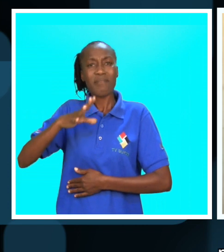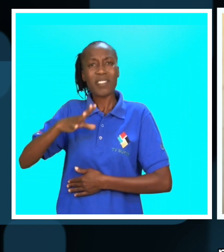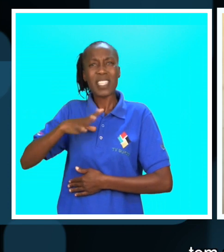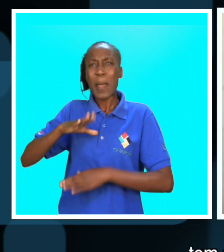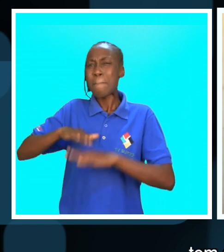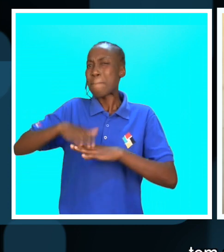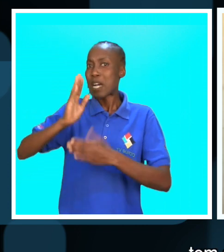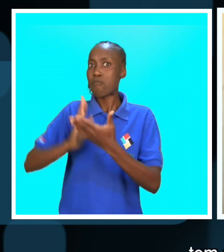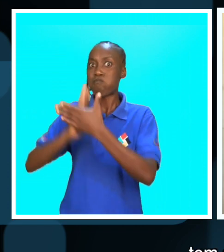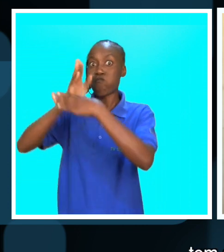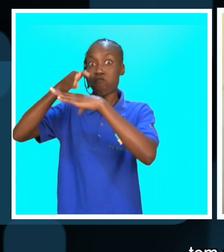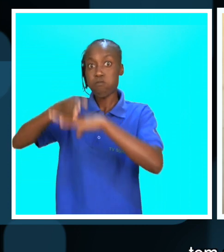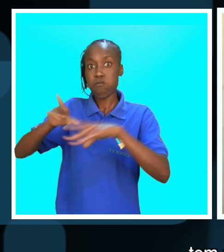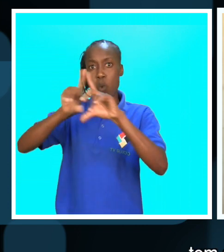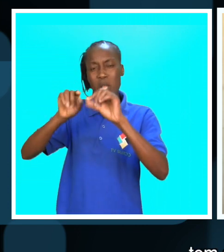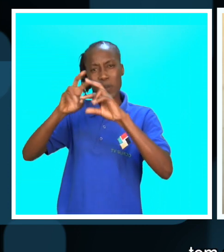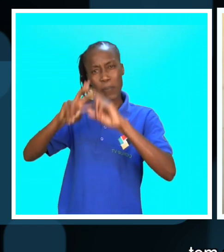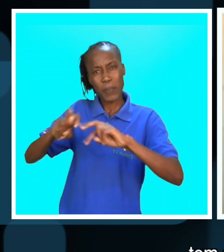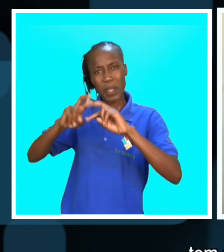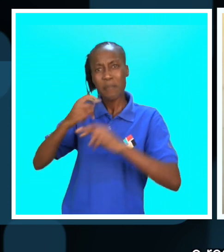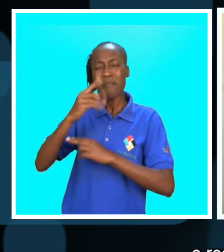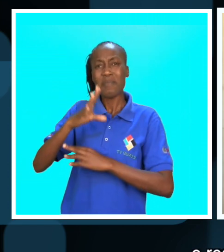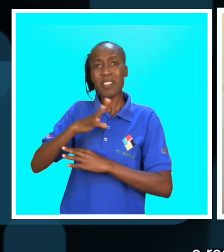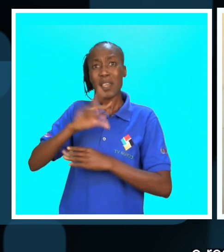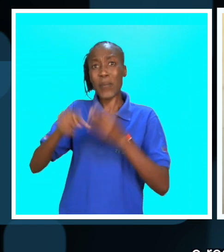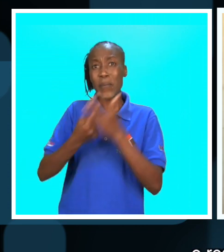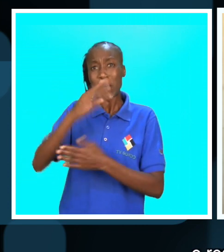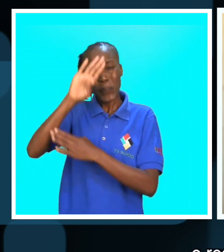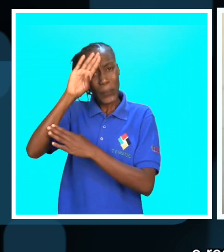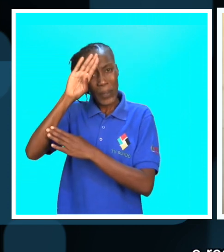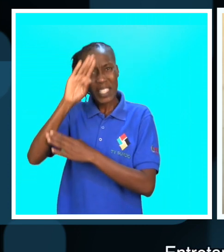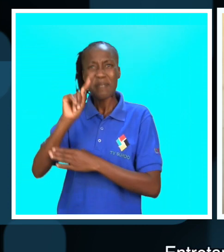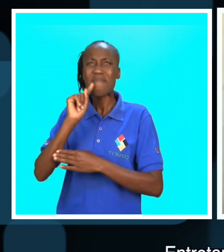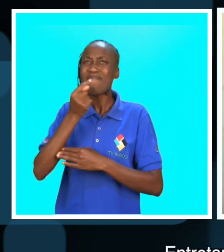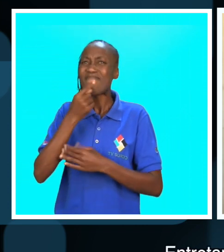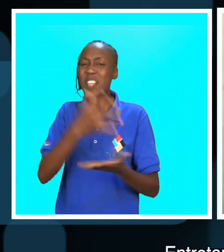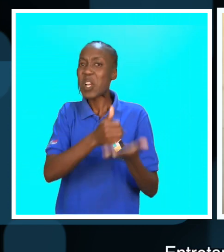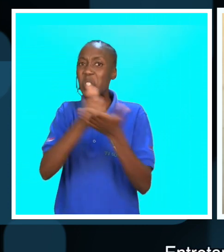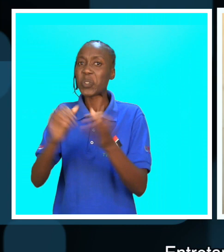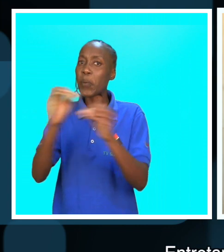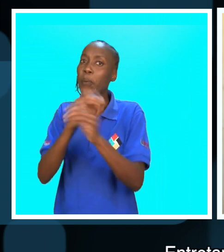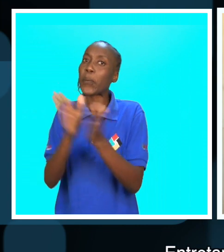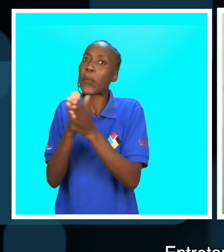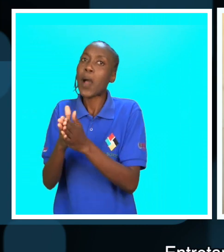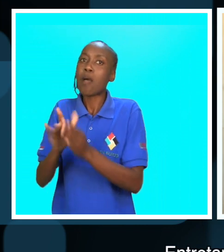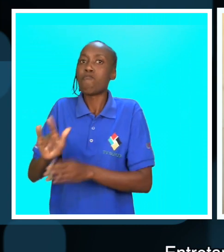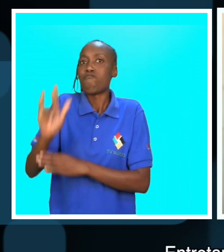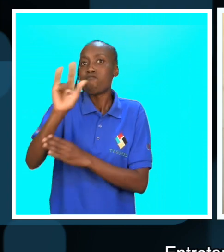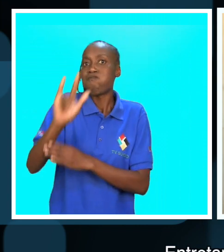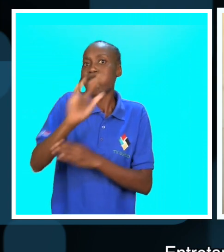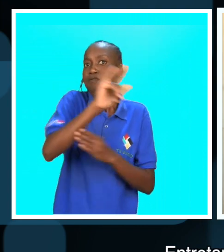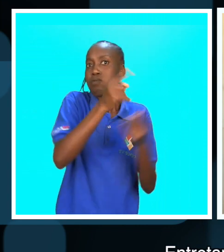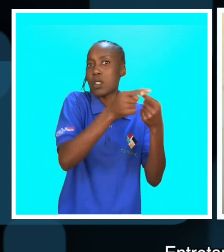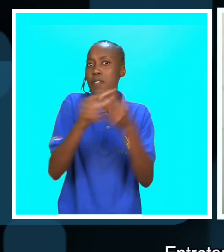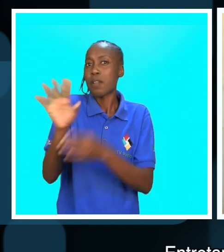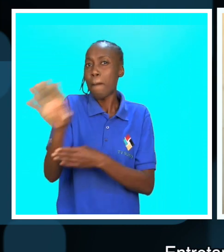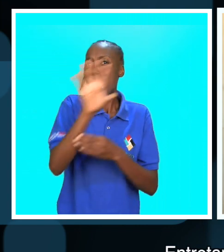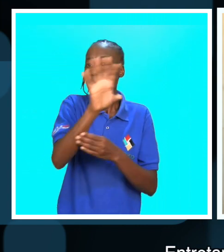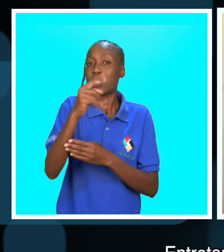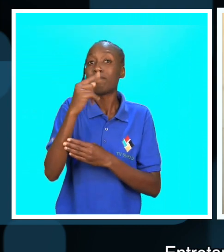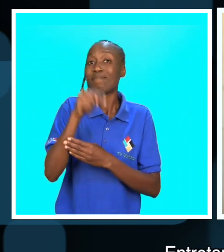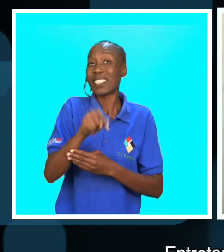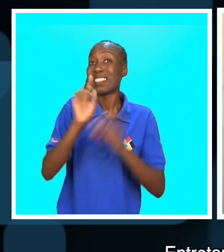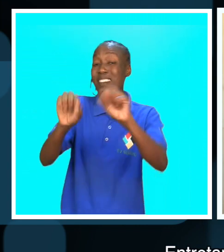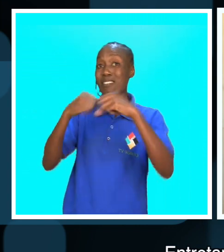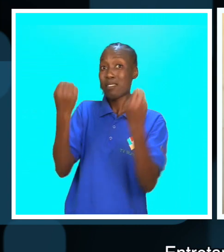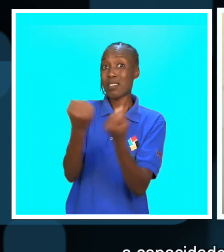diagnóstico, têm doenças que eles ainda não conseguem responder e recorrem a outros países. Entretanto, enquanto cooperativa, gostaríamos, desculpa, que